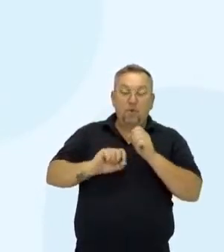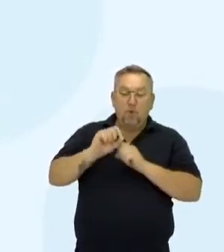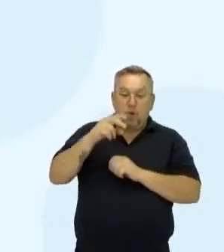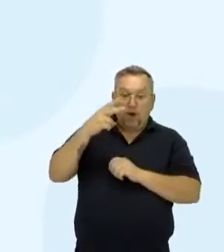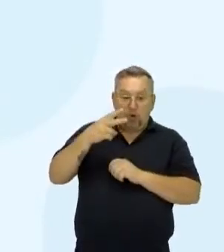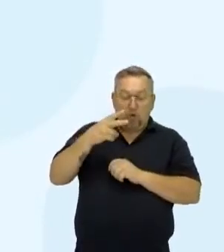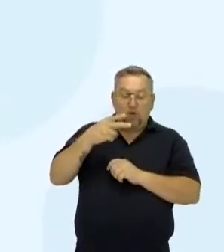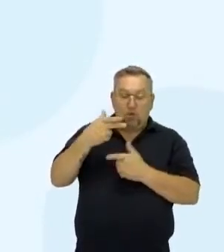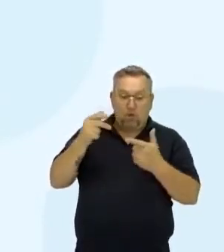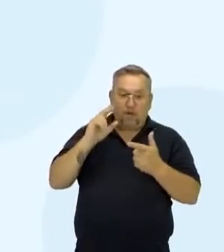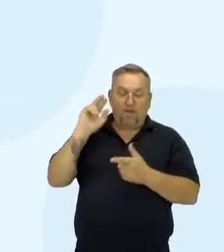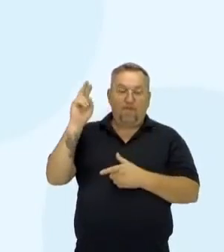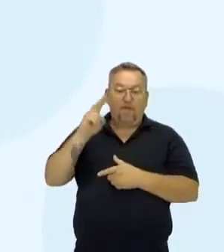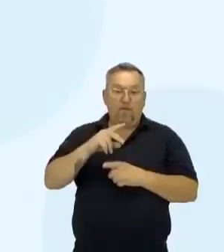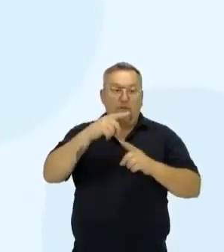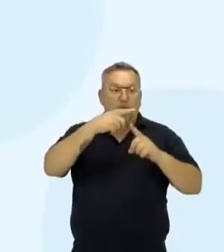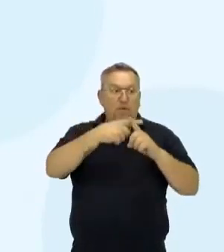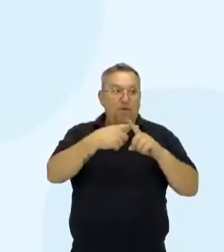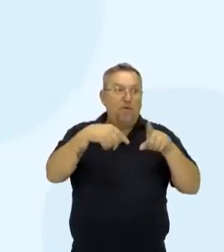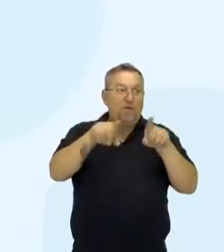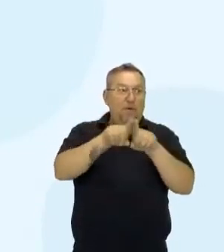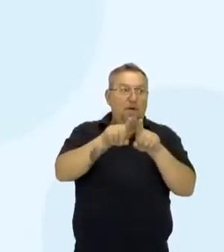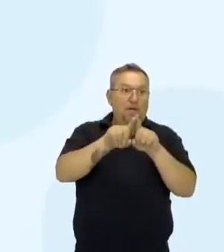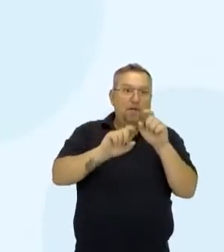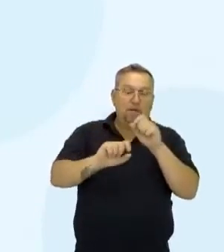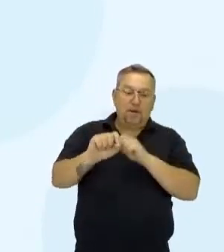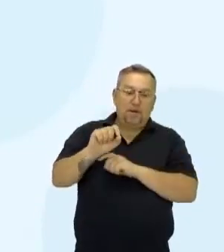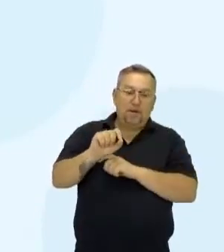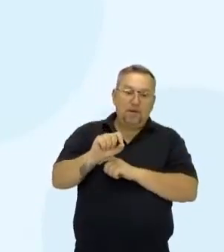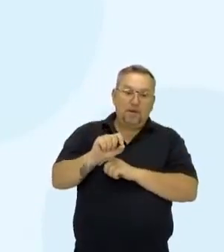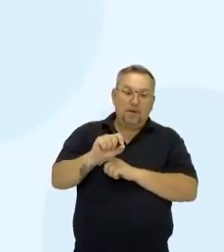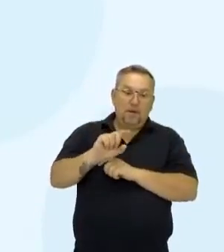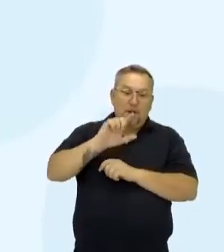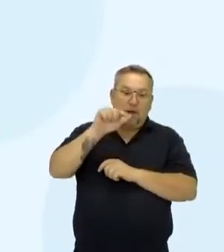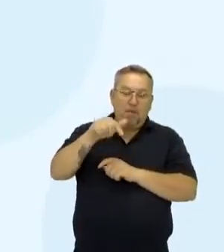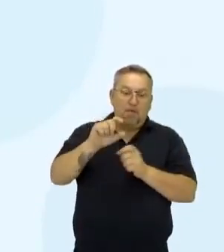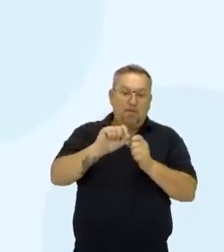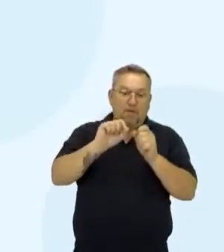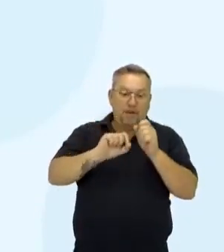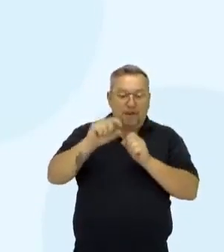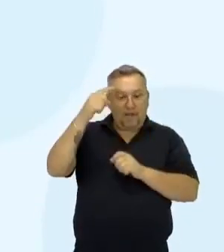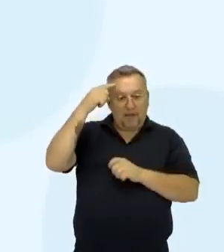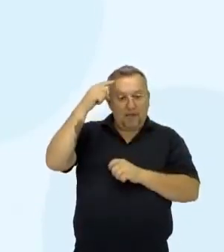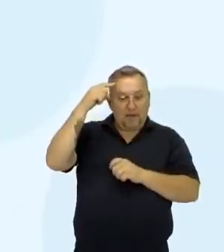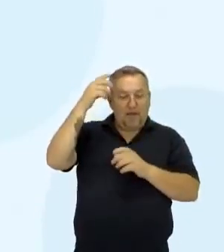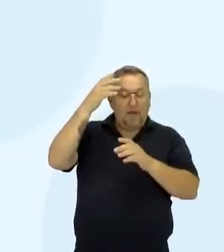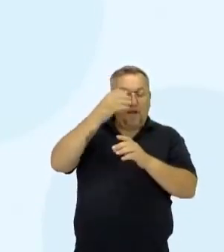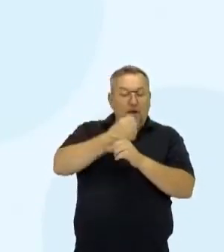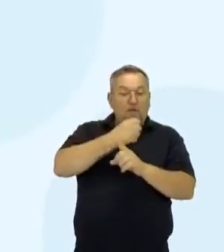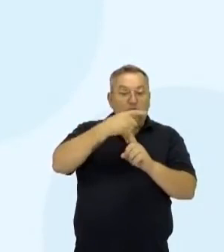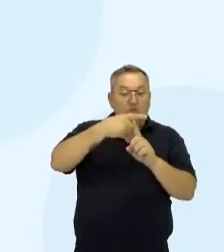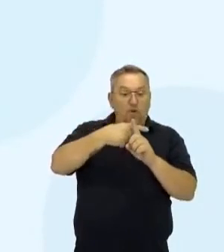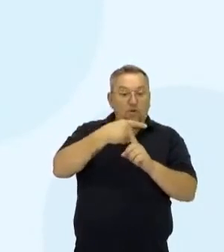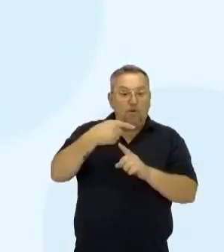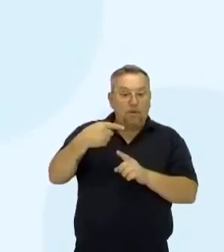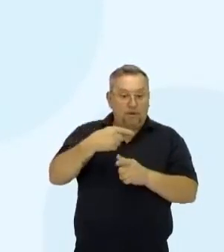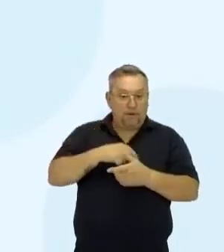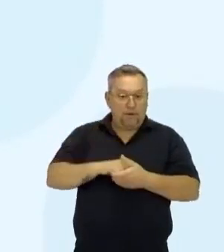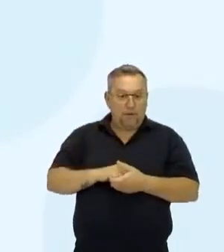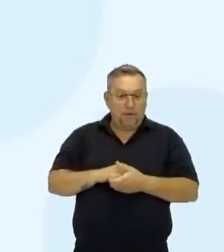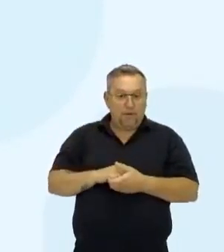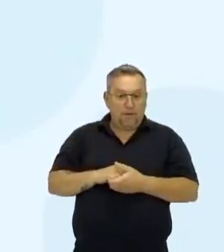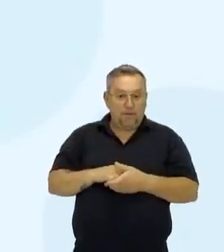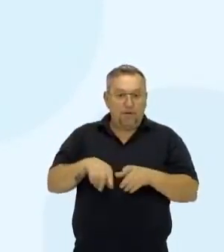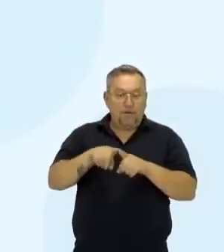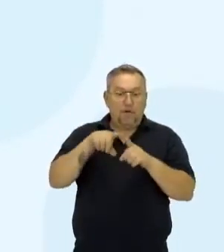duas operações, a multiplicação com a regrinha de sinal e aí depois eu vou fazer a ideia da soma e da subtração, ok? Então eu